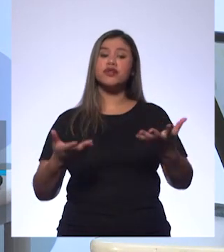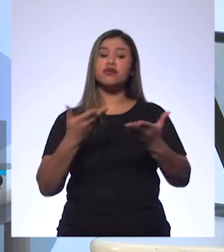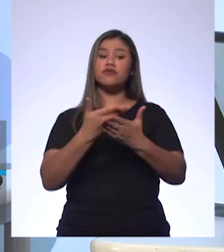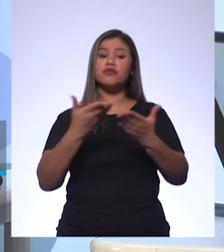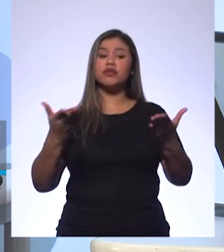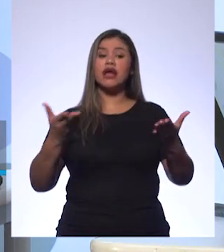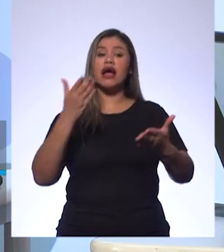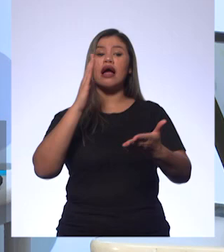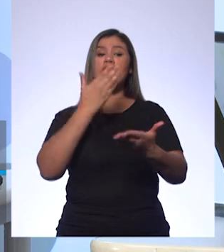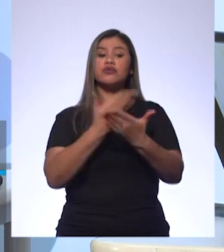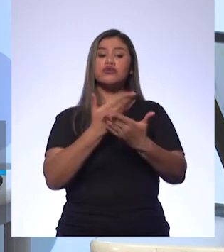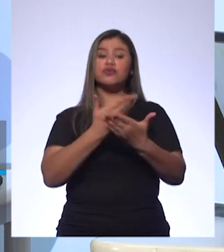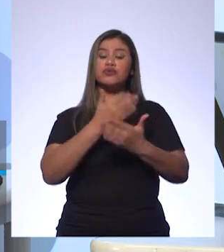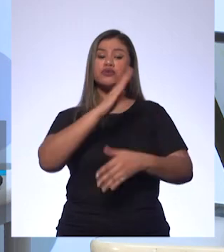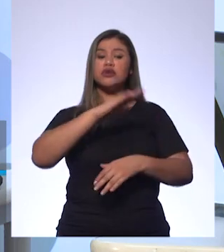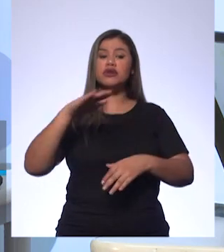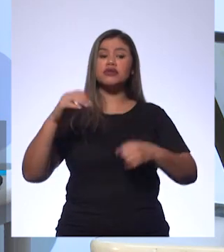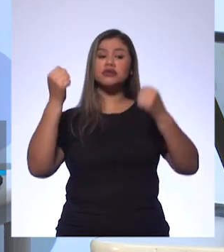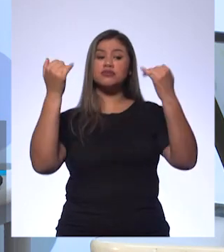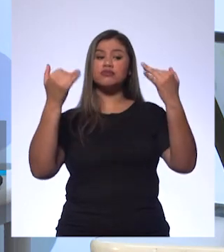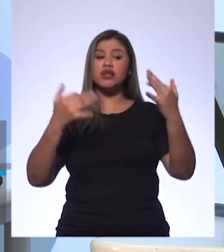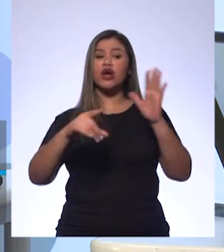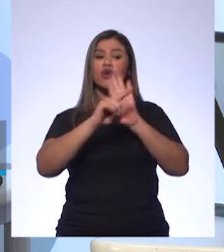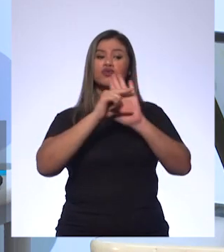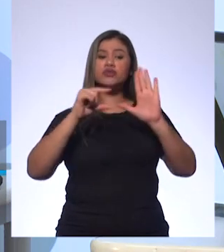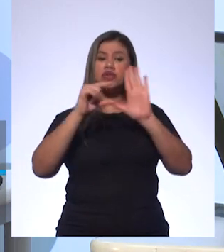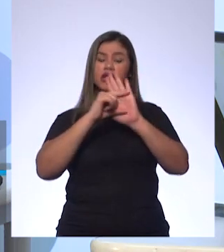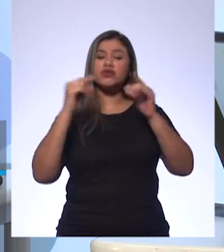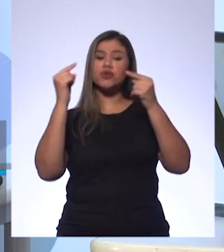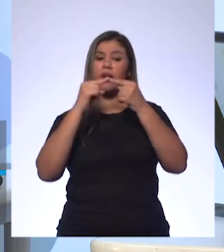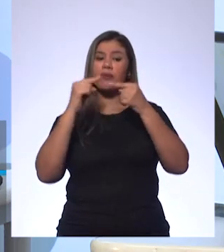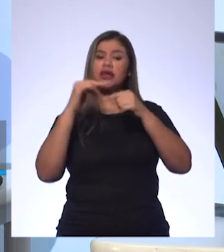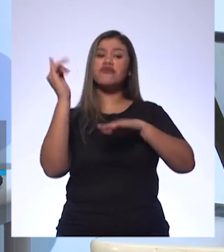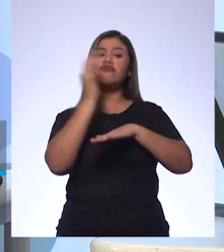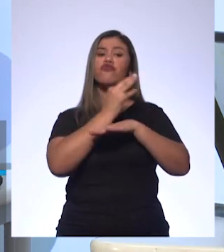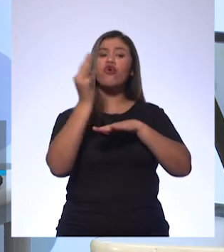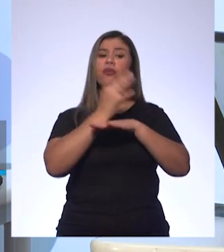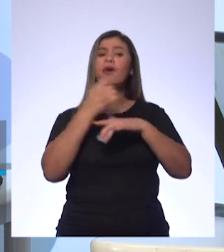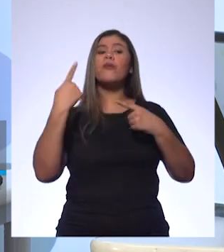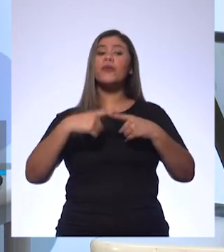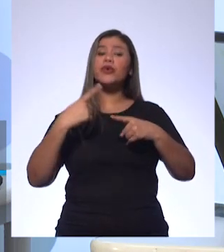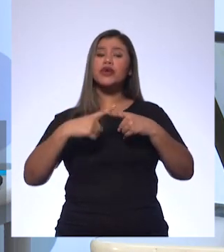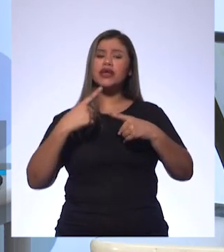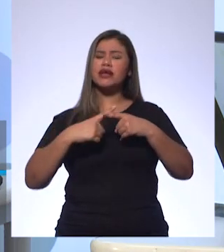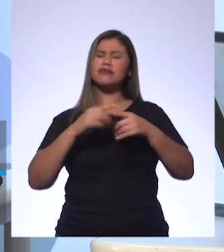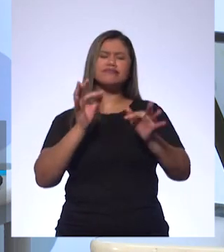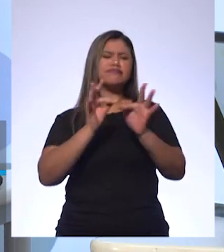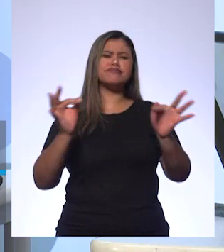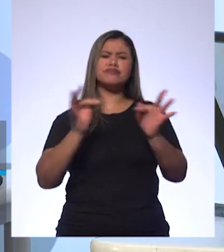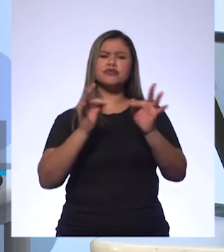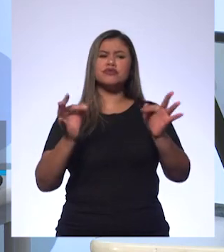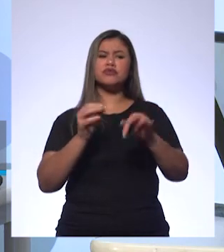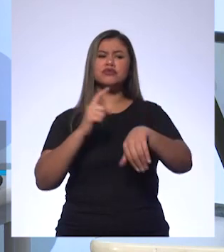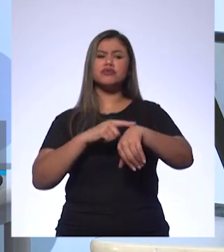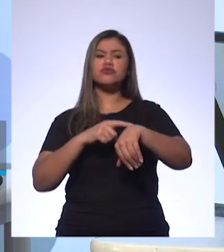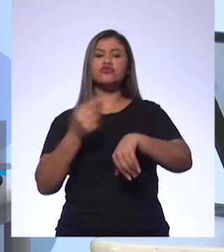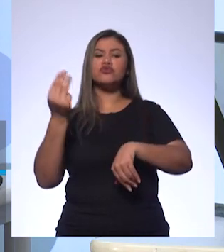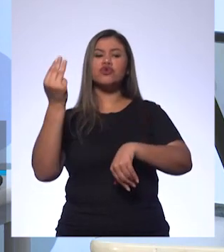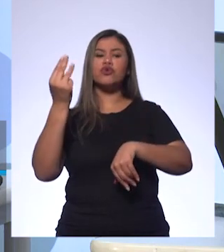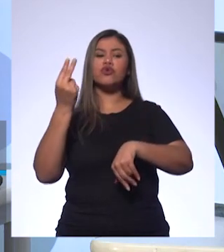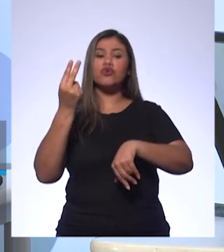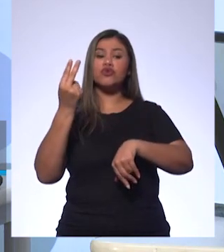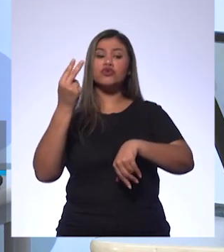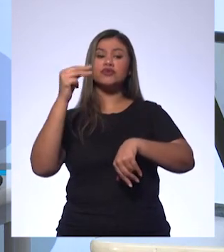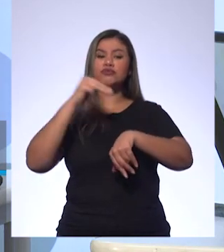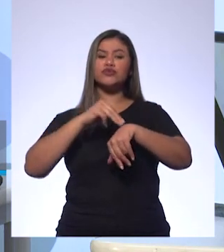aluno justifique aí por que esse texto está na norma padrão, ok? É simples. Vou dar para vocês 2 minutinhos, porque